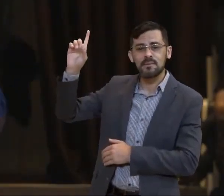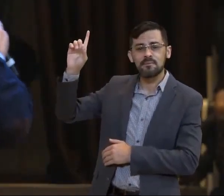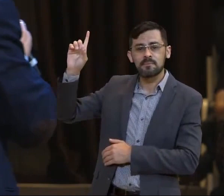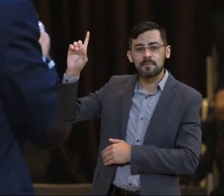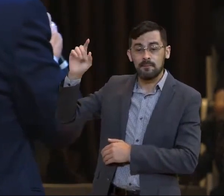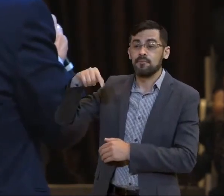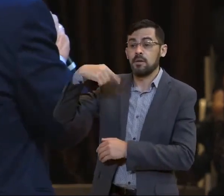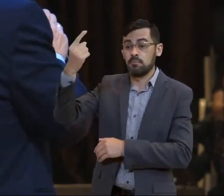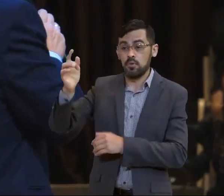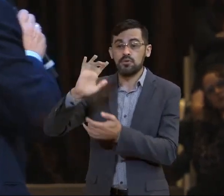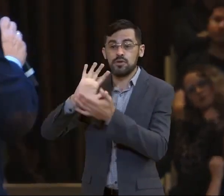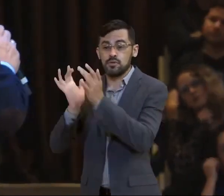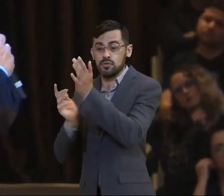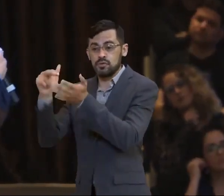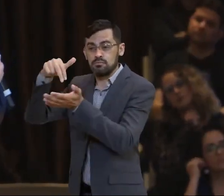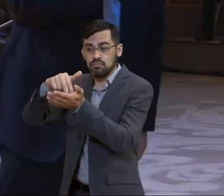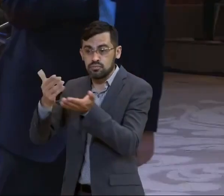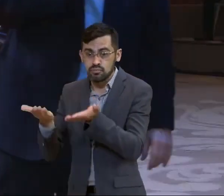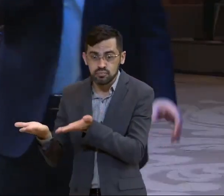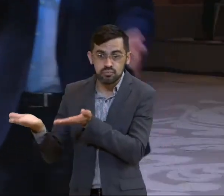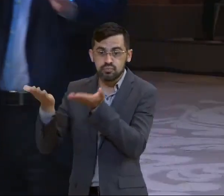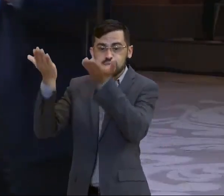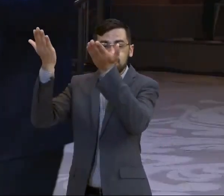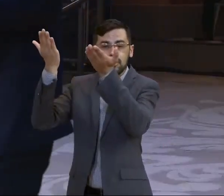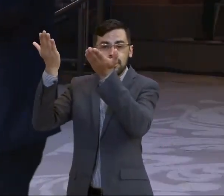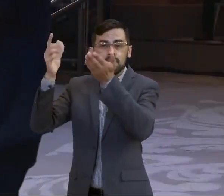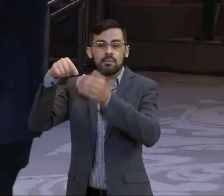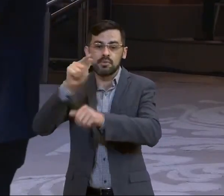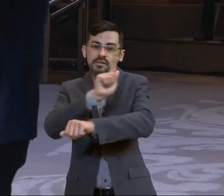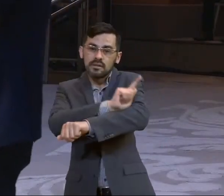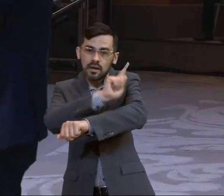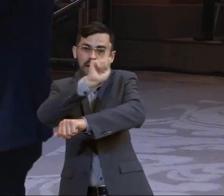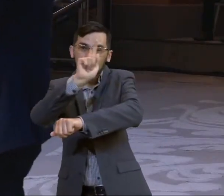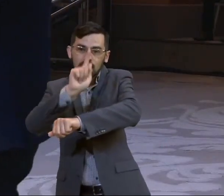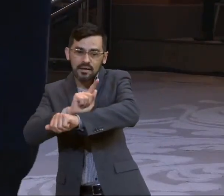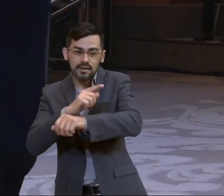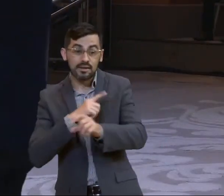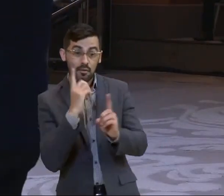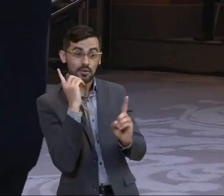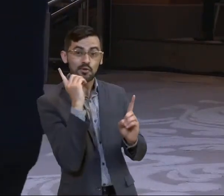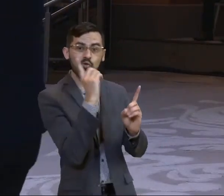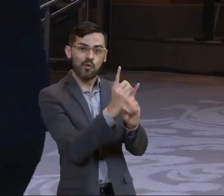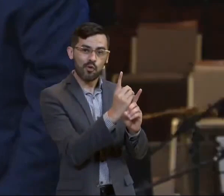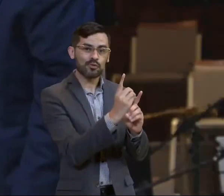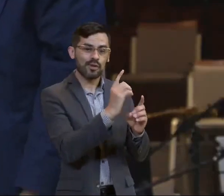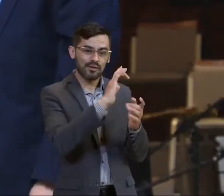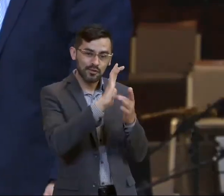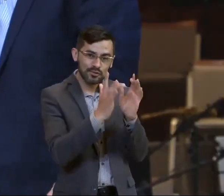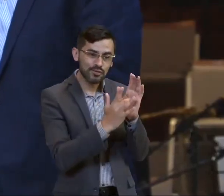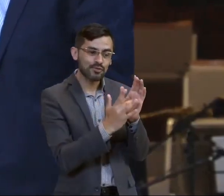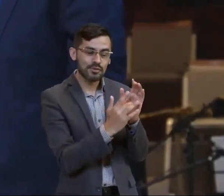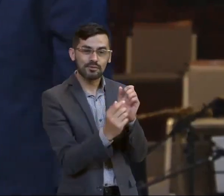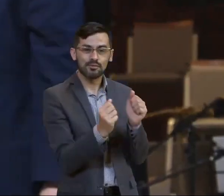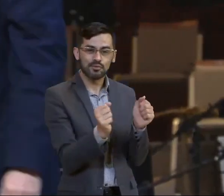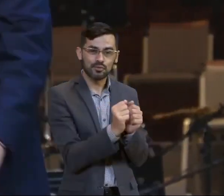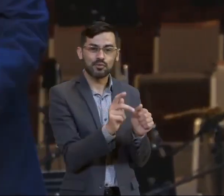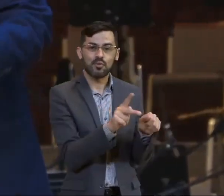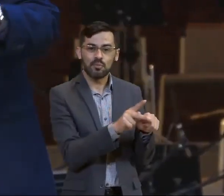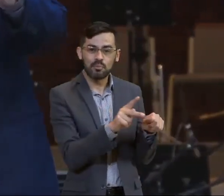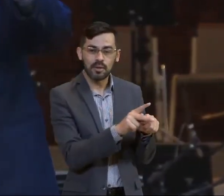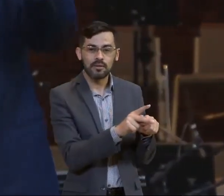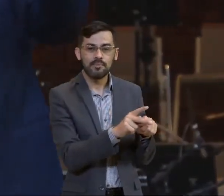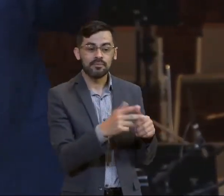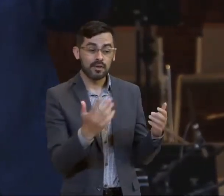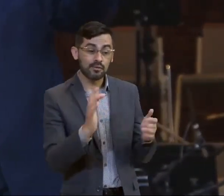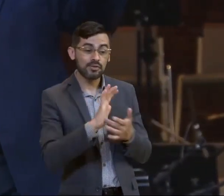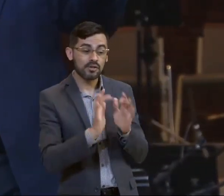com Pedro, lá na Galiléia, e quando ele imagina que está tudo perdido, está sem graça, sem jeito, Jesus diz